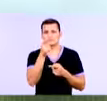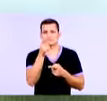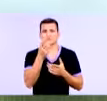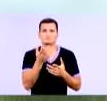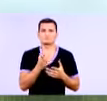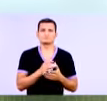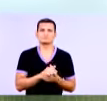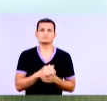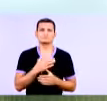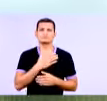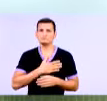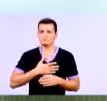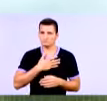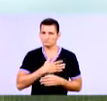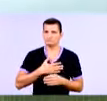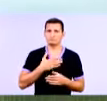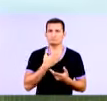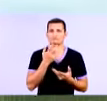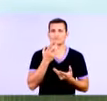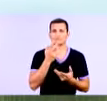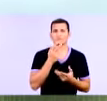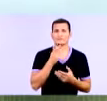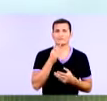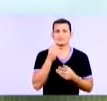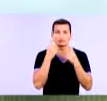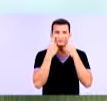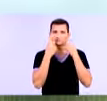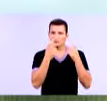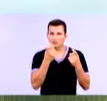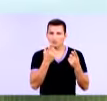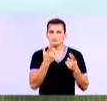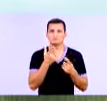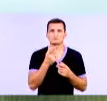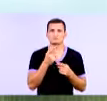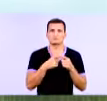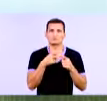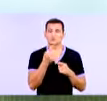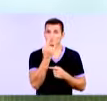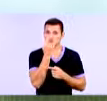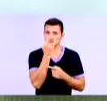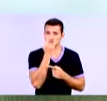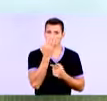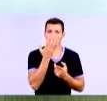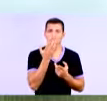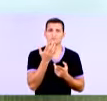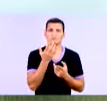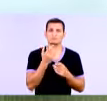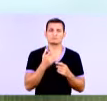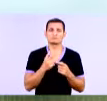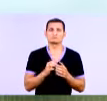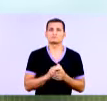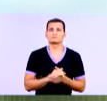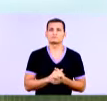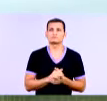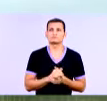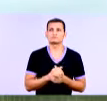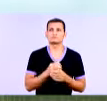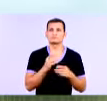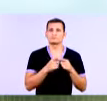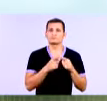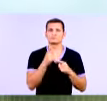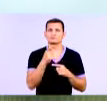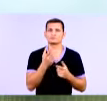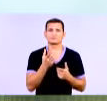você gosta do resultado, porque você ficou interessado pelo resultado, porque ele chamou a atenção por tais aspectos, porque você